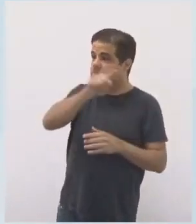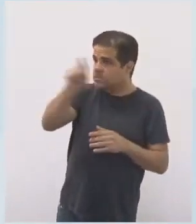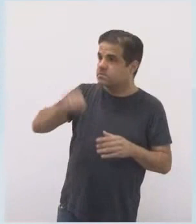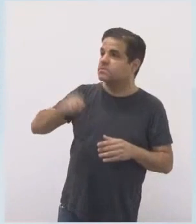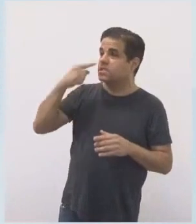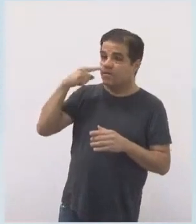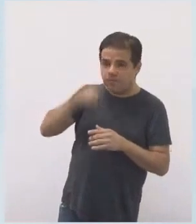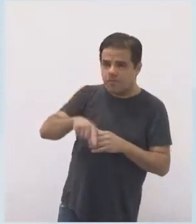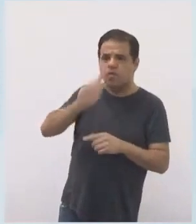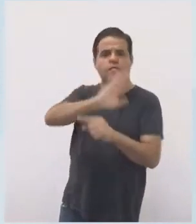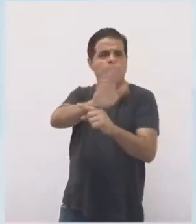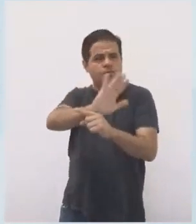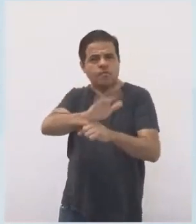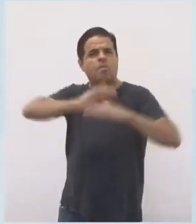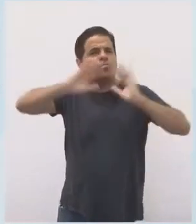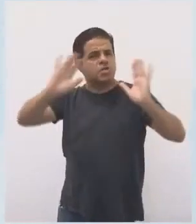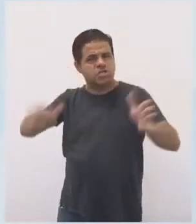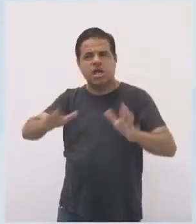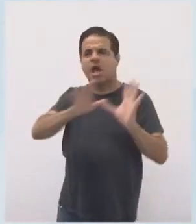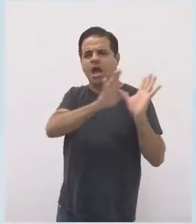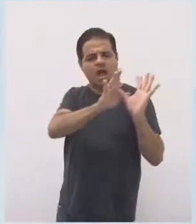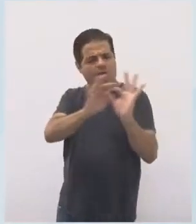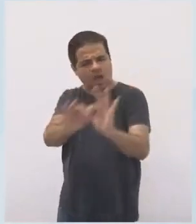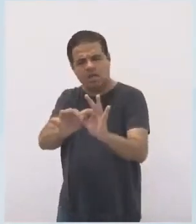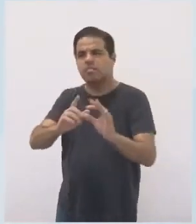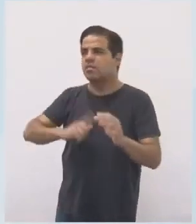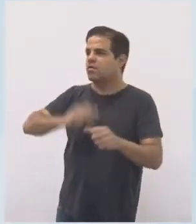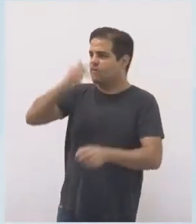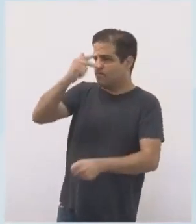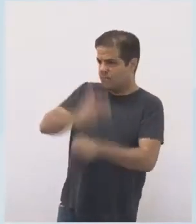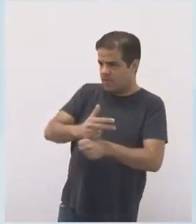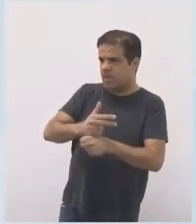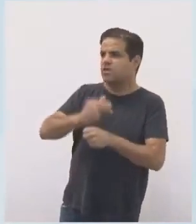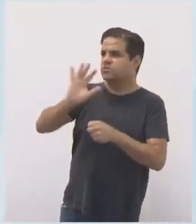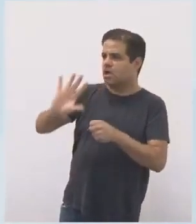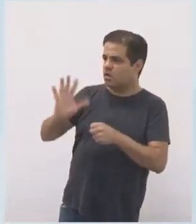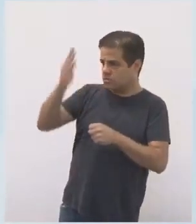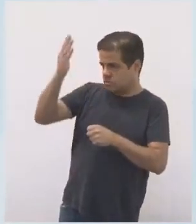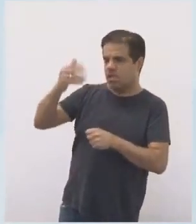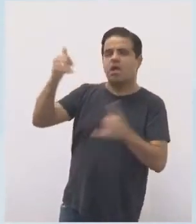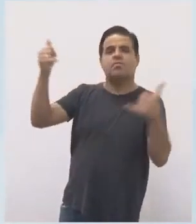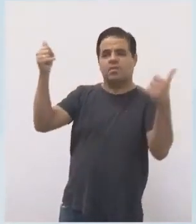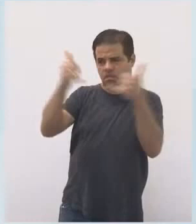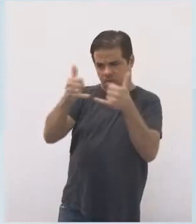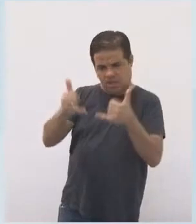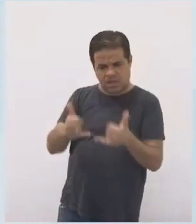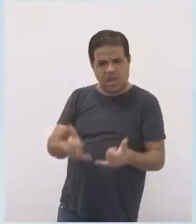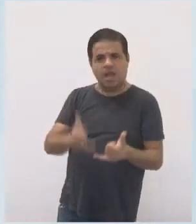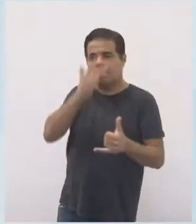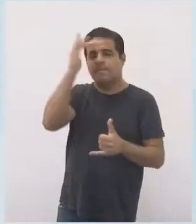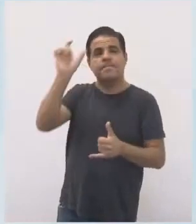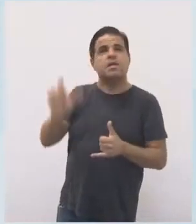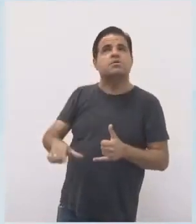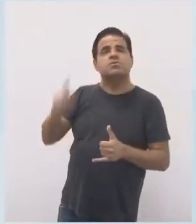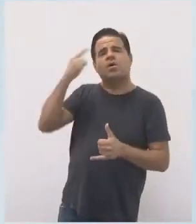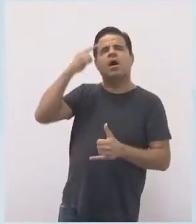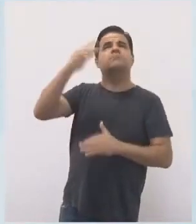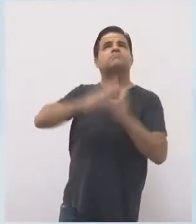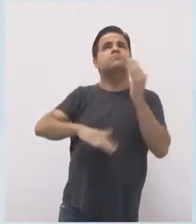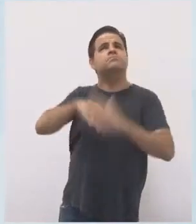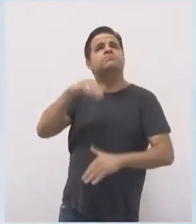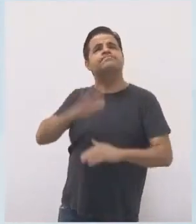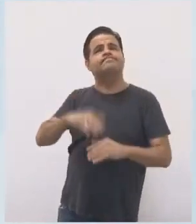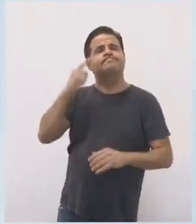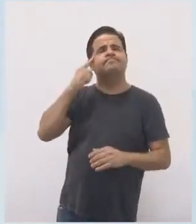visto o filme Corrente do Bem, teve alguns vídeos que rolaram na internet também, que uma pessoa faz uma pequena ação e